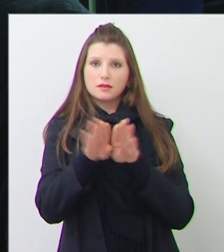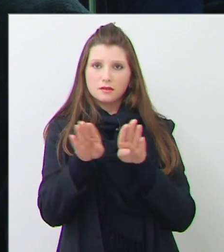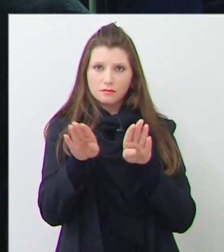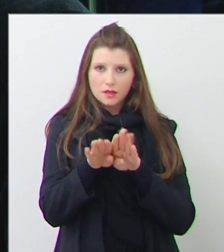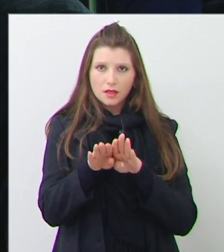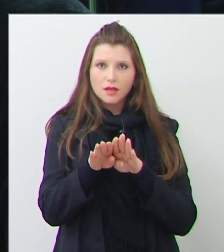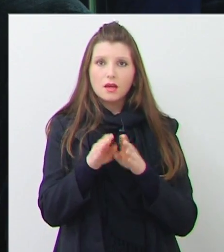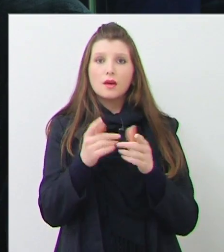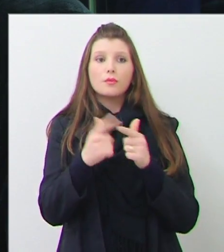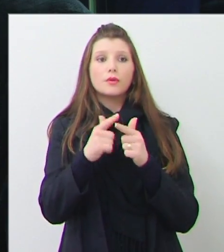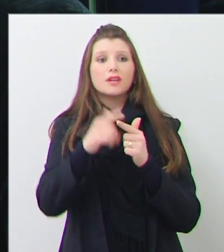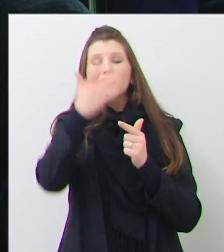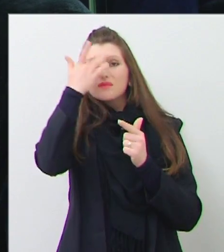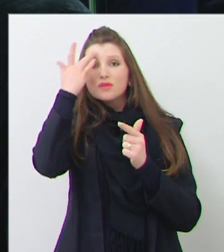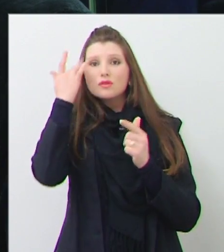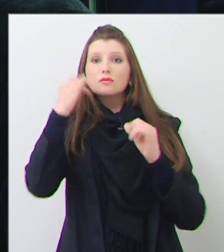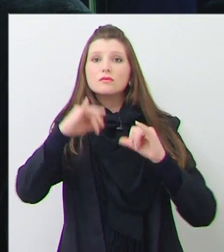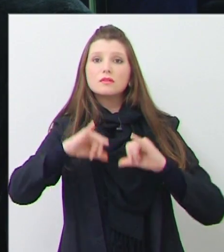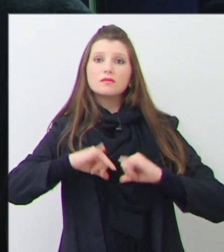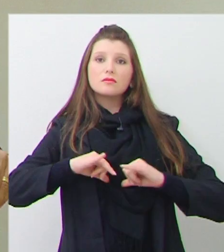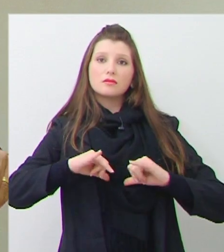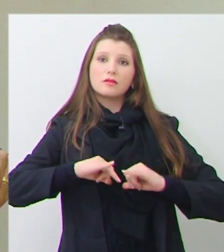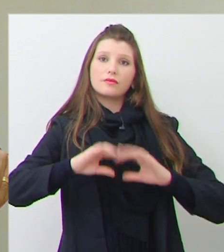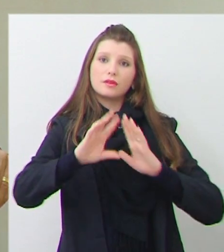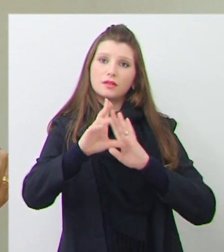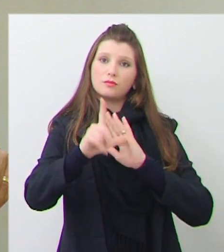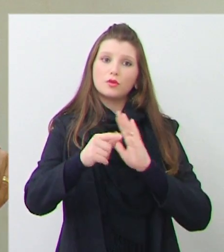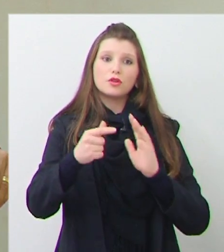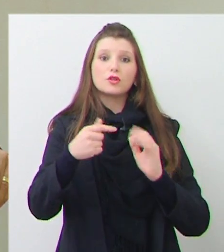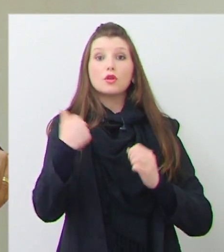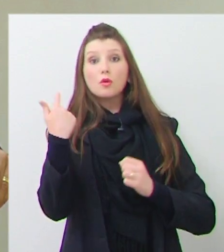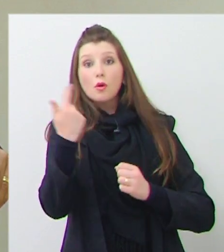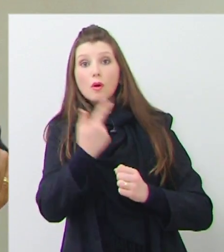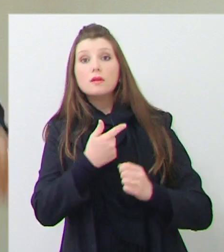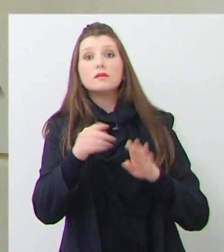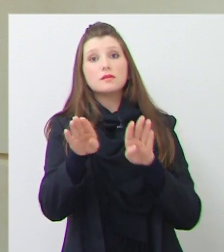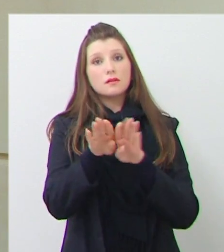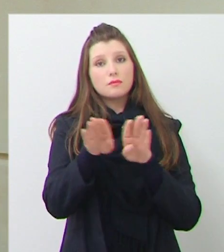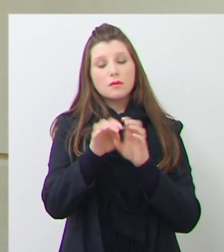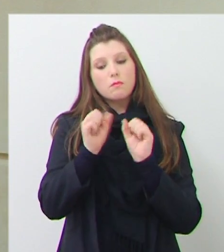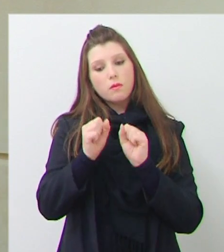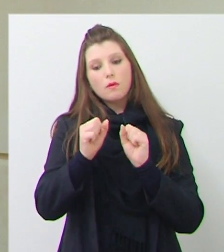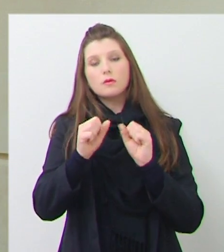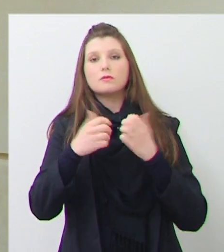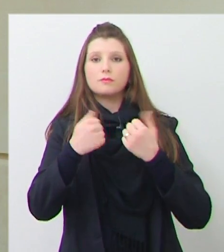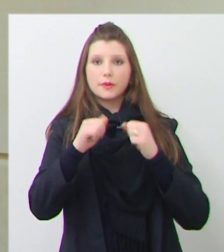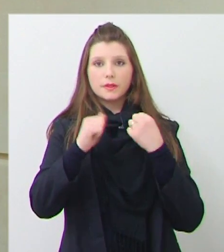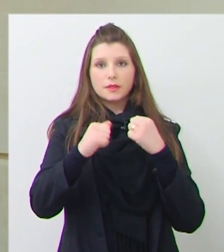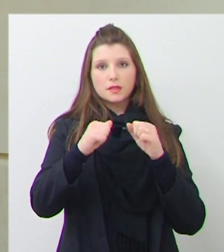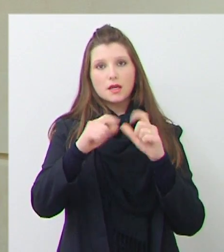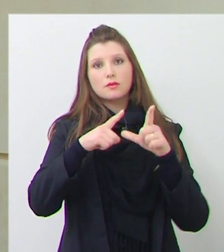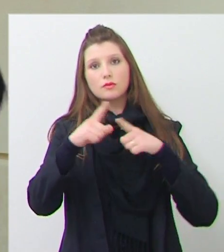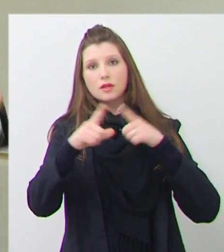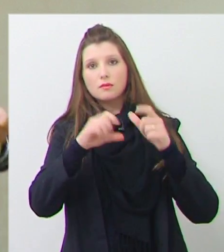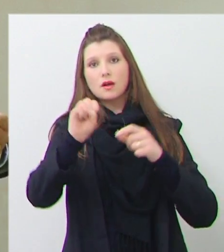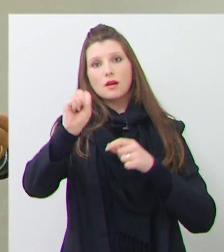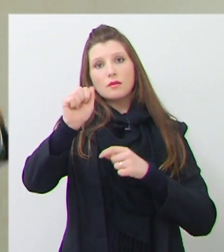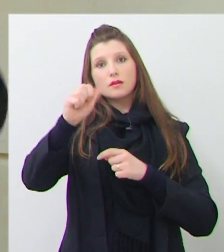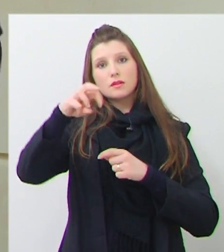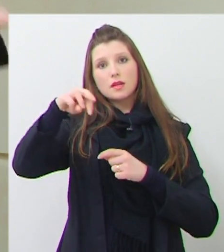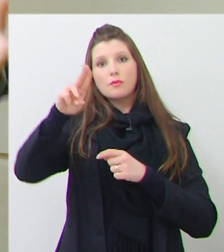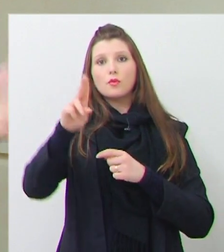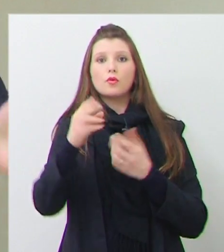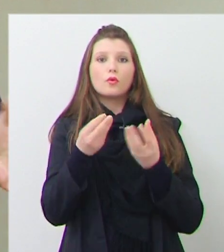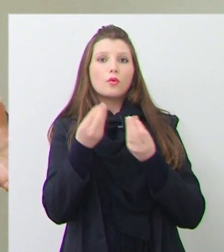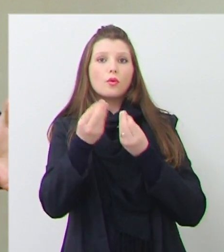ser no usuário, pode ser qualquer um de nós que vai precisar dos serviços do SAMU, e nós vamos ter que nos direcionar a uma central em Florianópolis, que